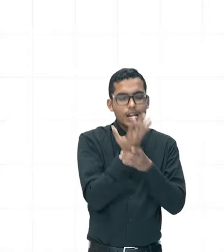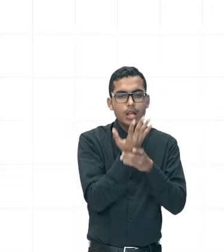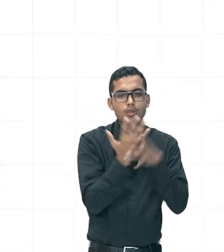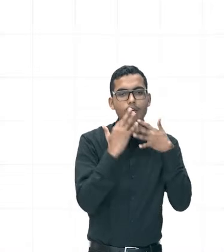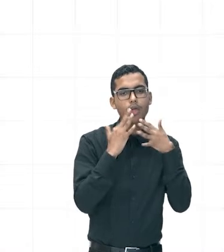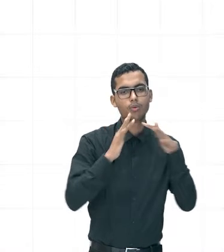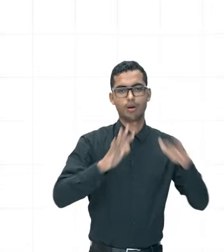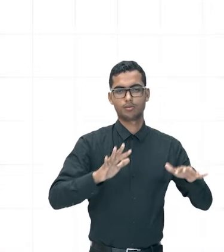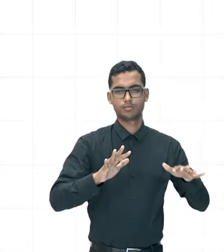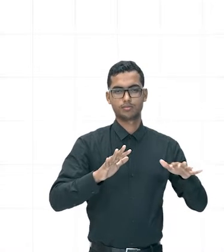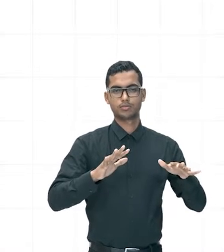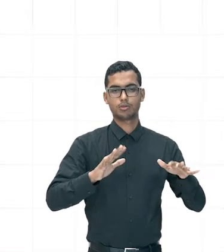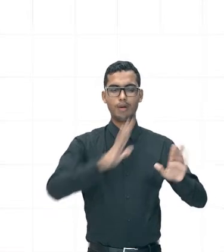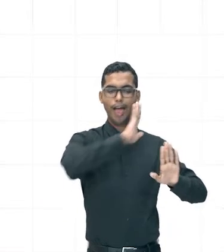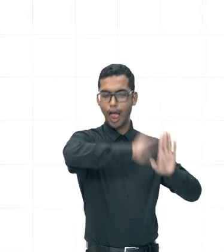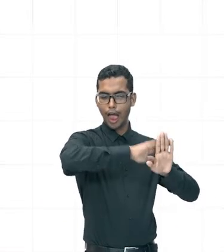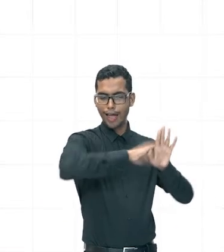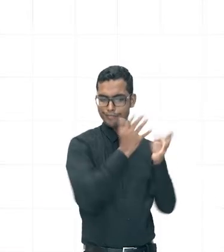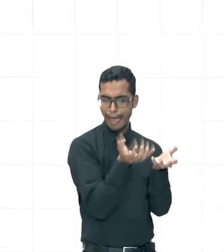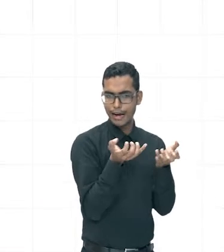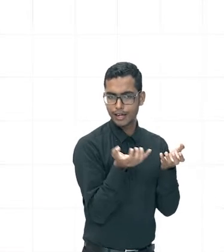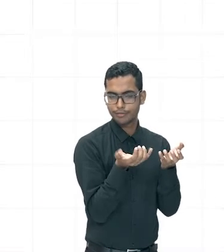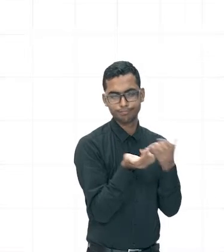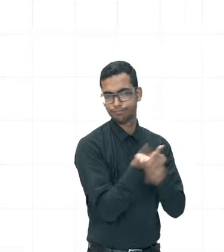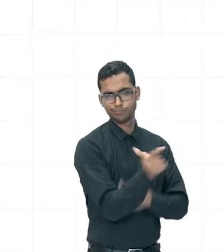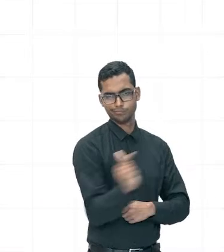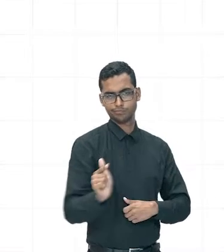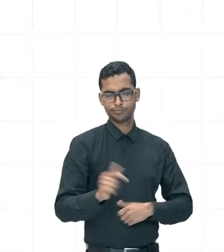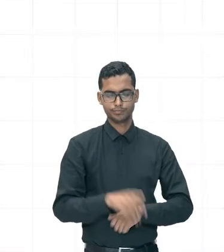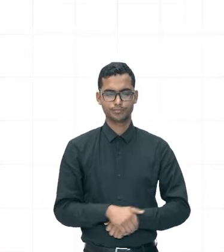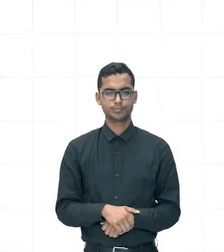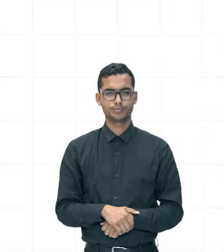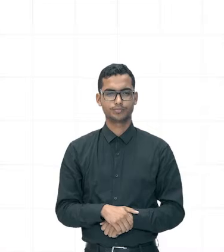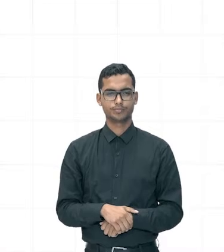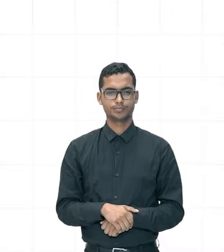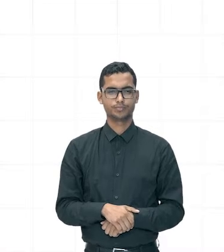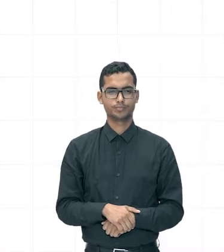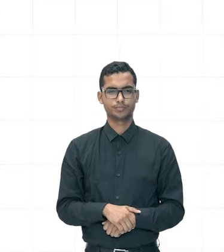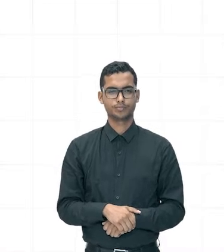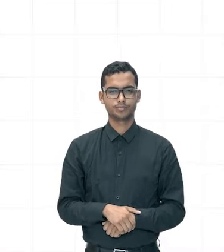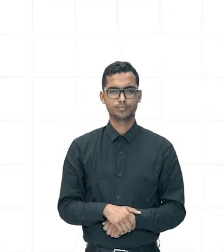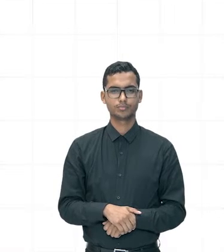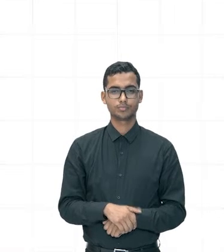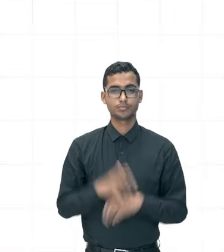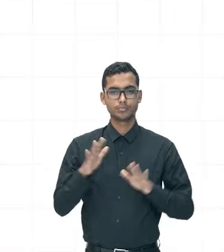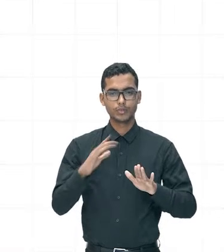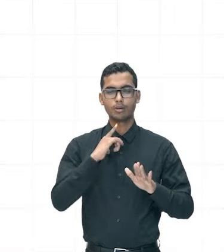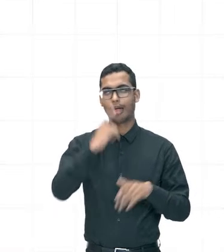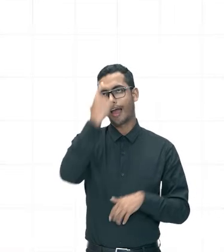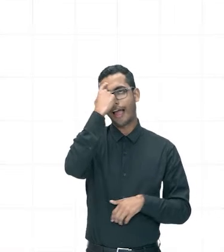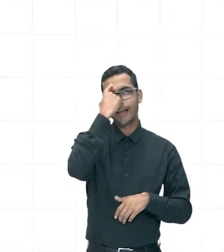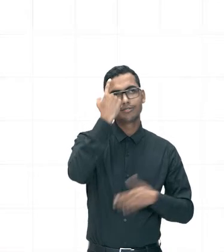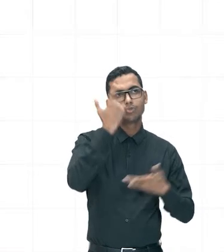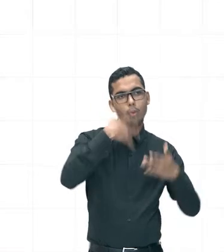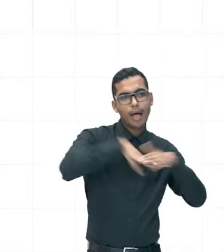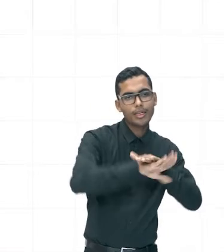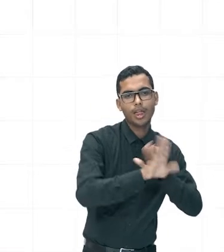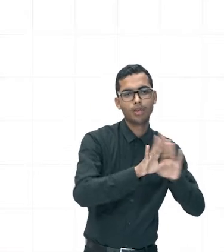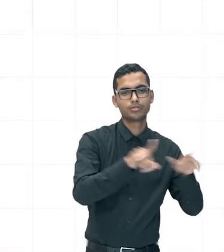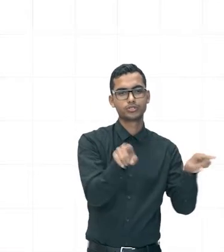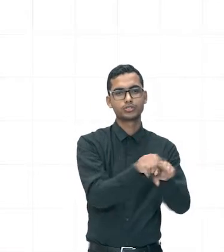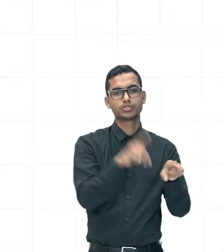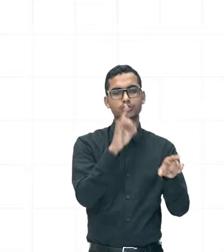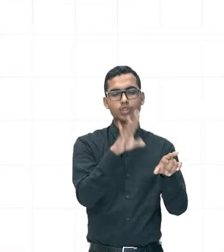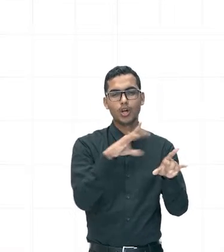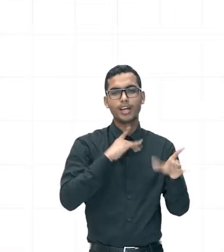só, outra pista são os registros que as pessoas não pensaram em guardar, mas que acabaram sendo importantes para entender